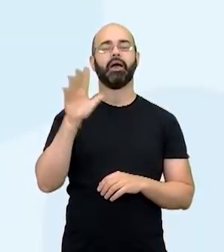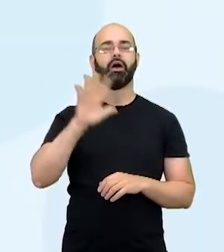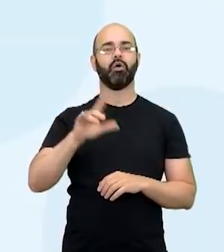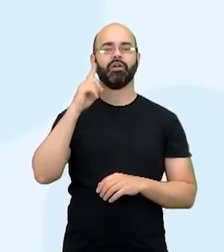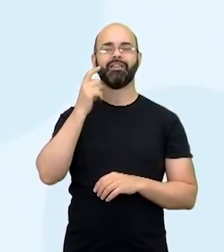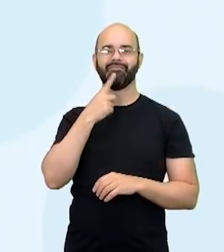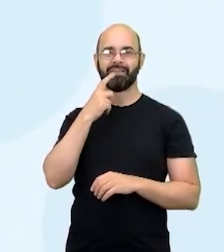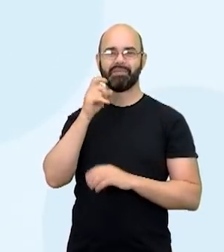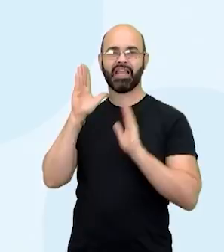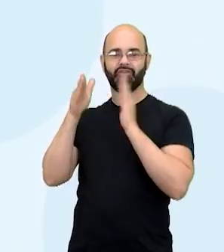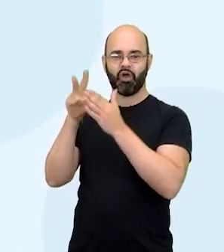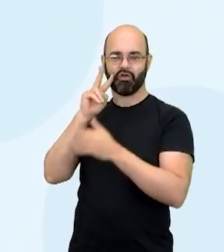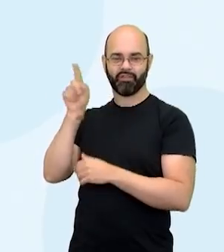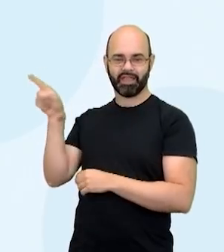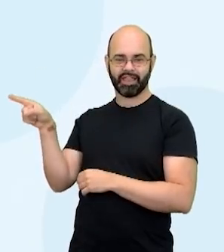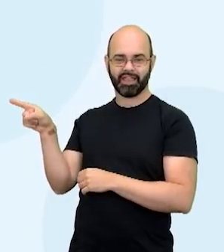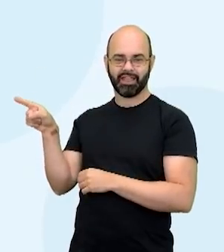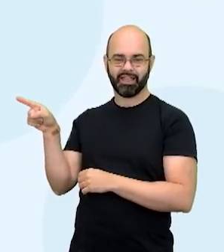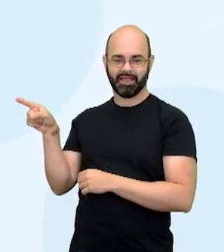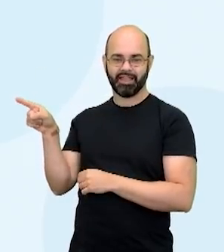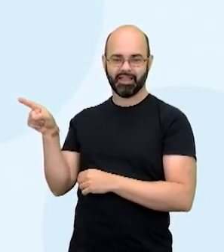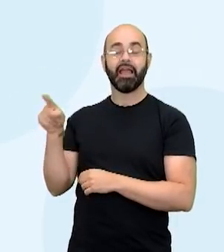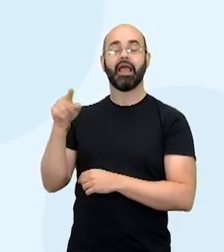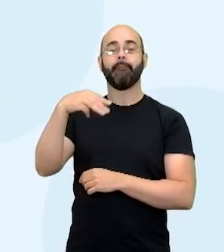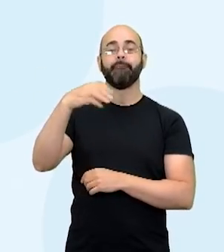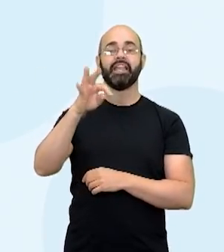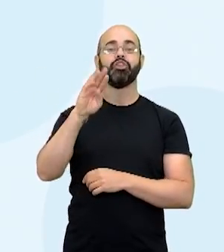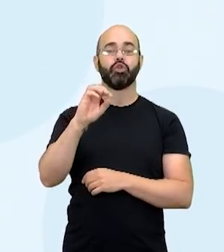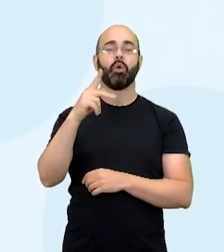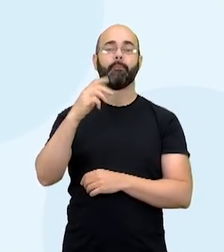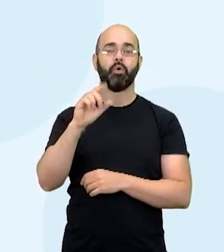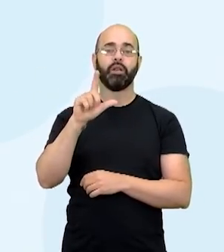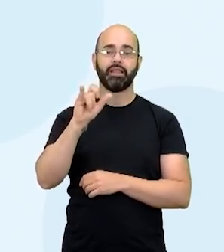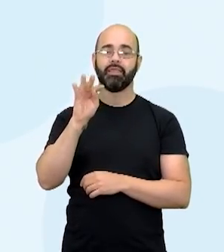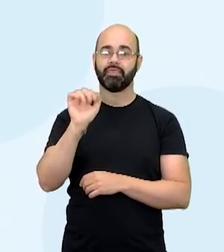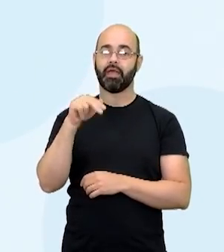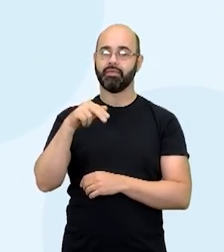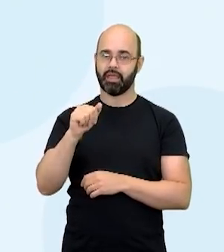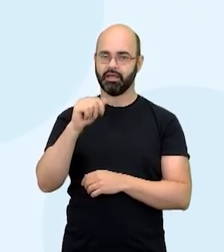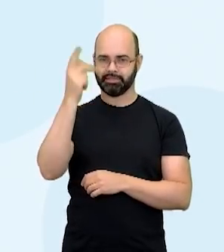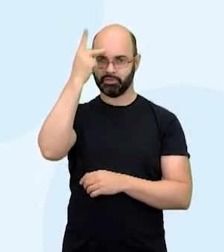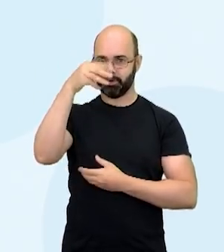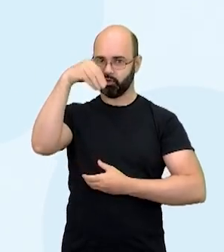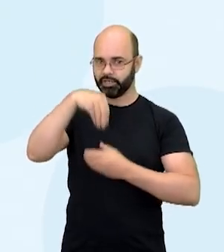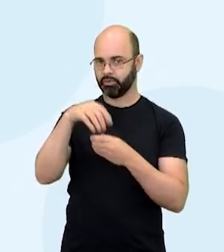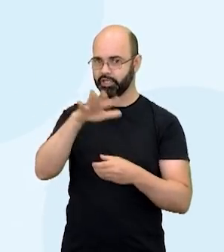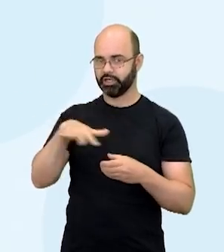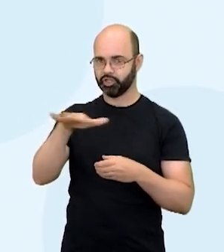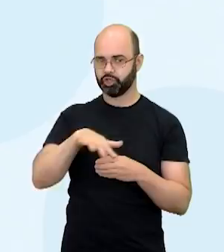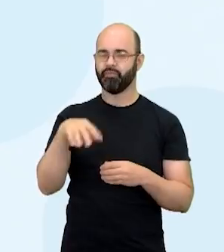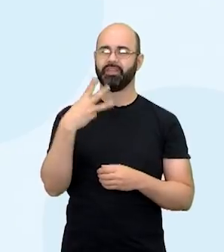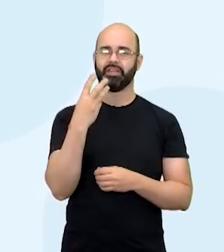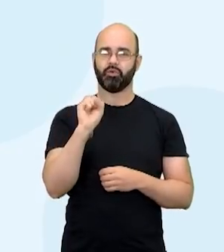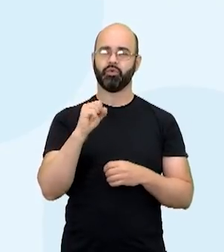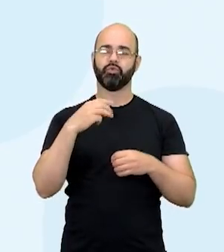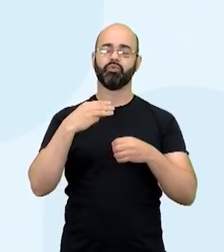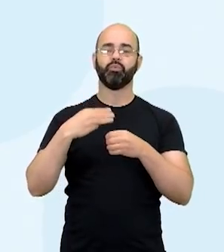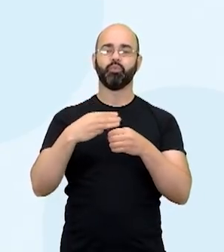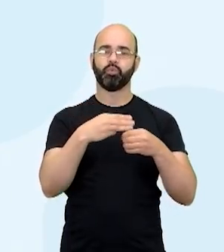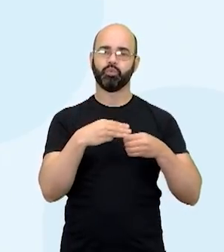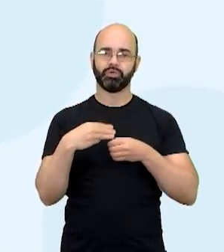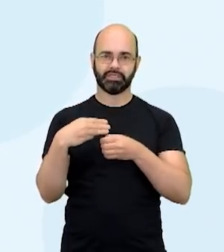foco vermelho lá é a região metropolitana de São Paulo. É a cidade de São Paulo, mais os 38 municípios que